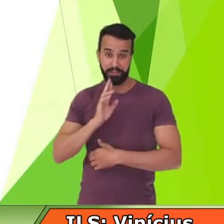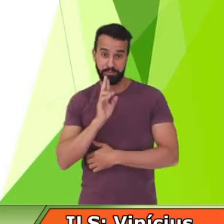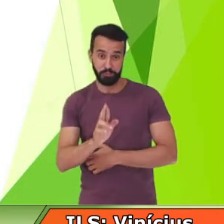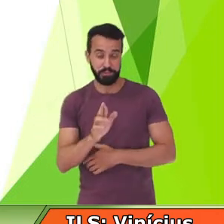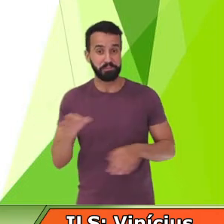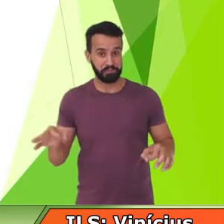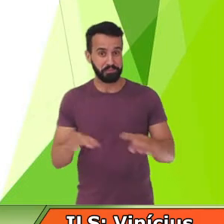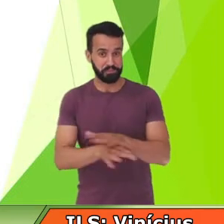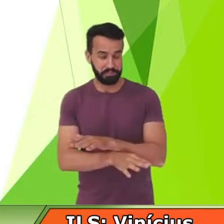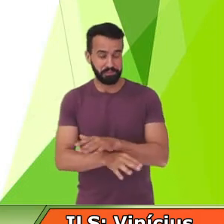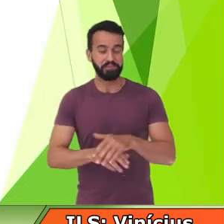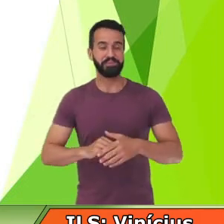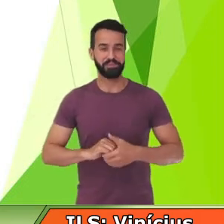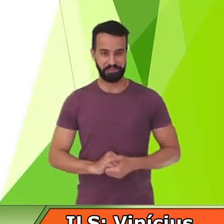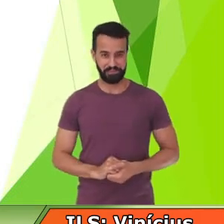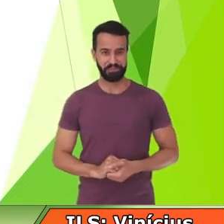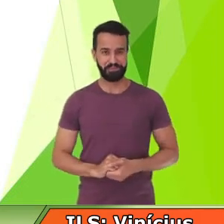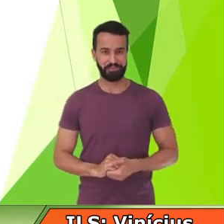execute-as.